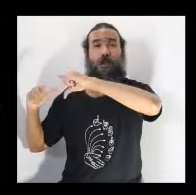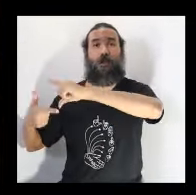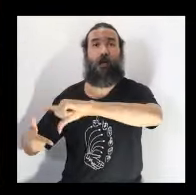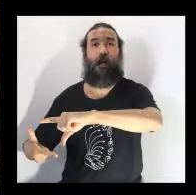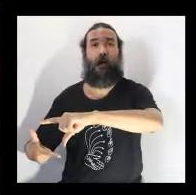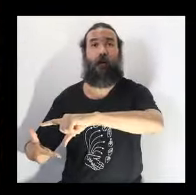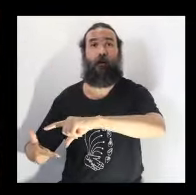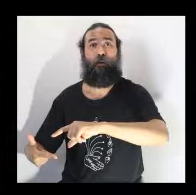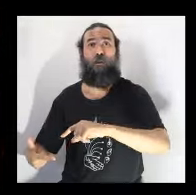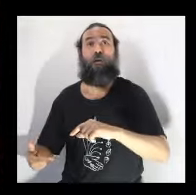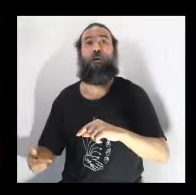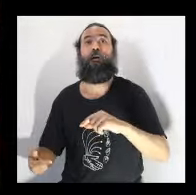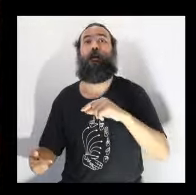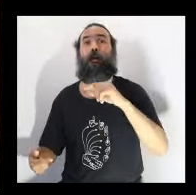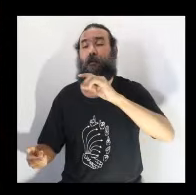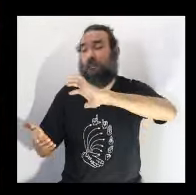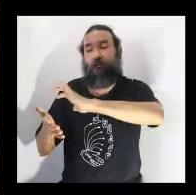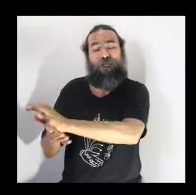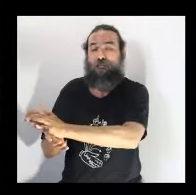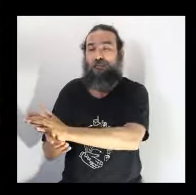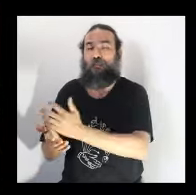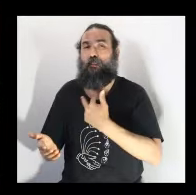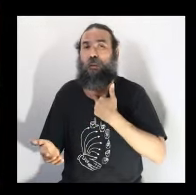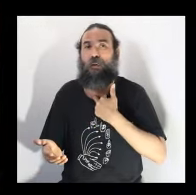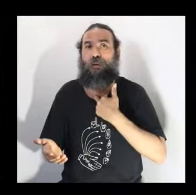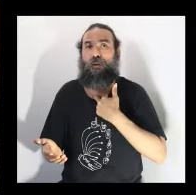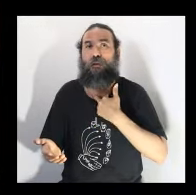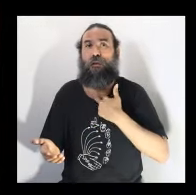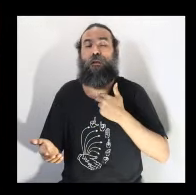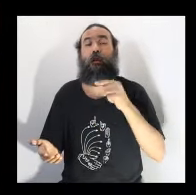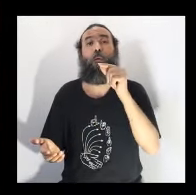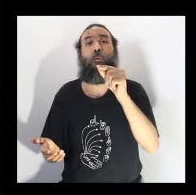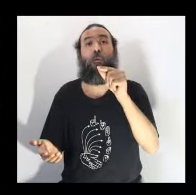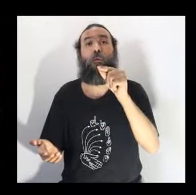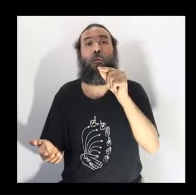tomar direção trazendo saber que cria para a marginalização